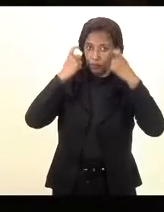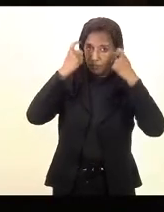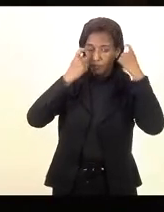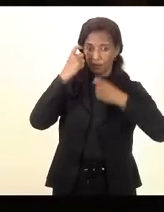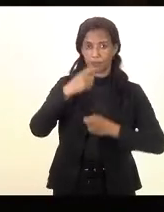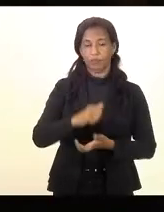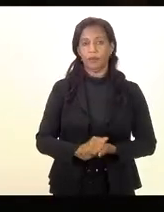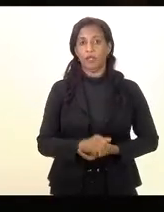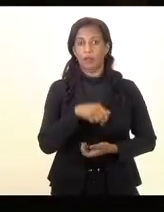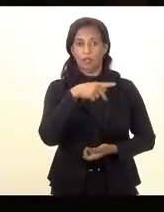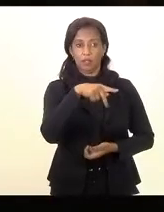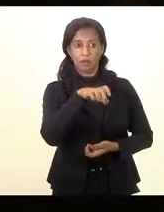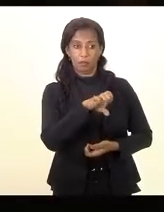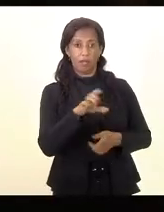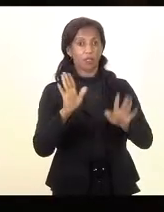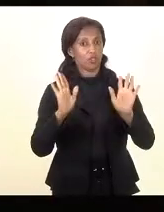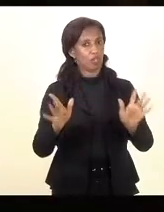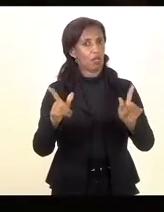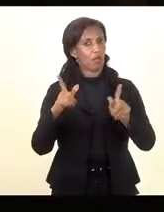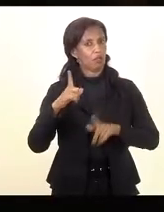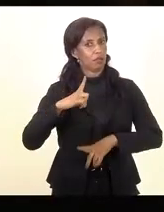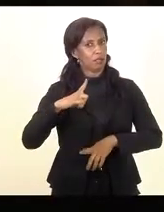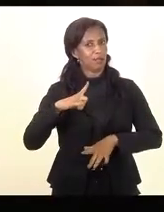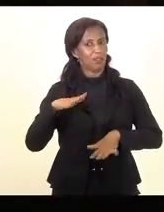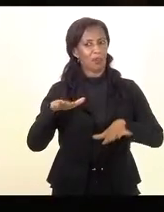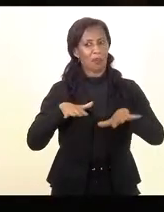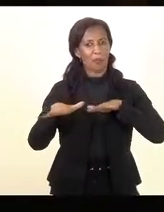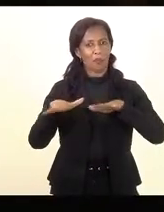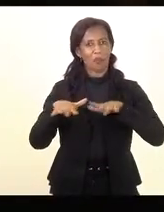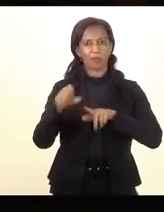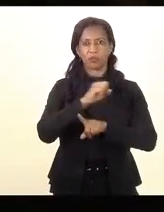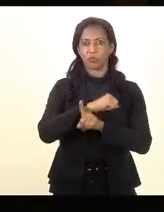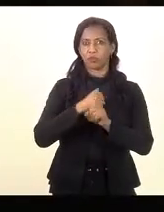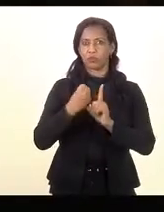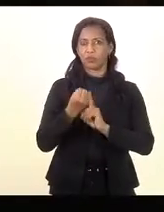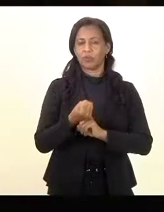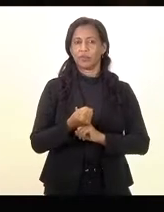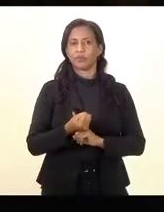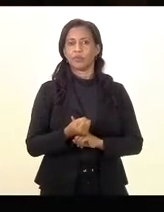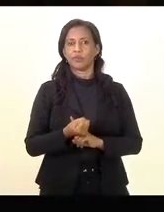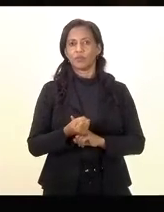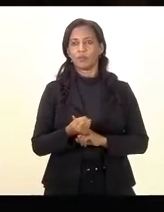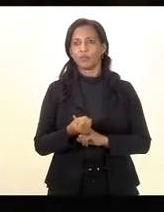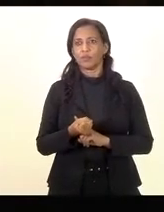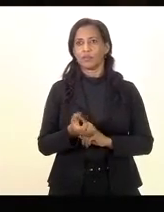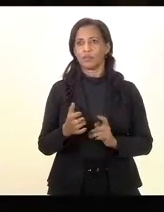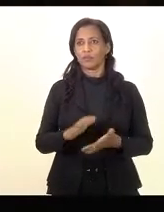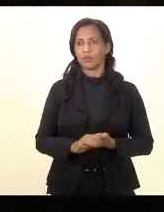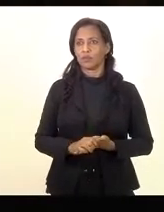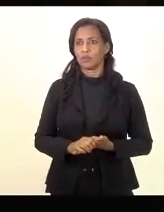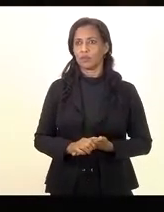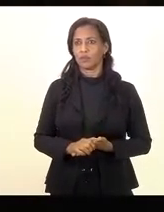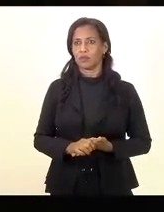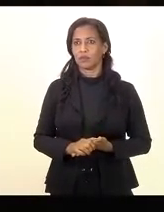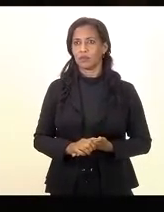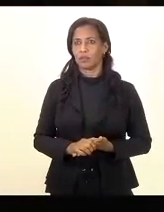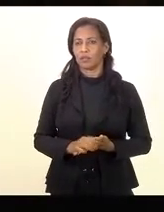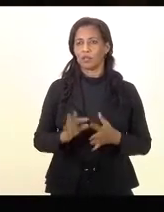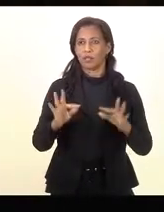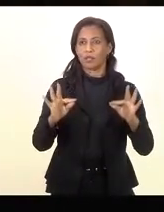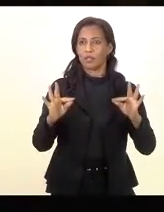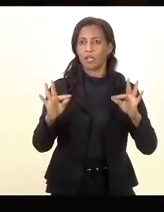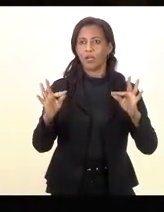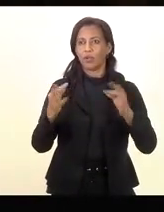inclusive já temos os movimentos sociais em especial os movimentos sociais de segurança pública e direitos